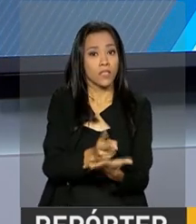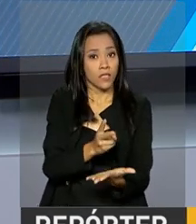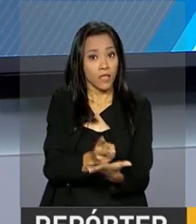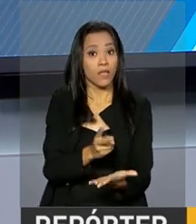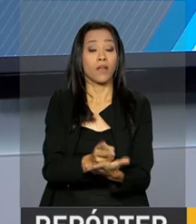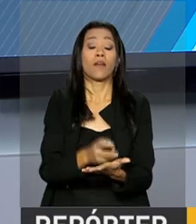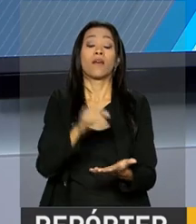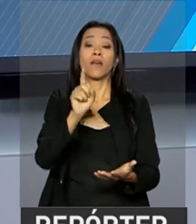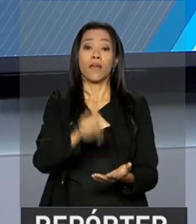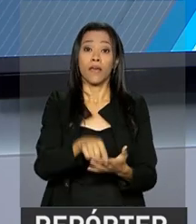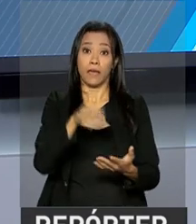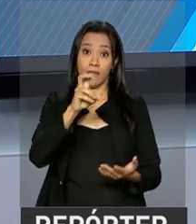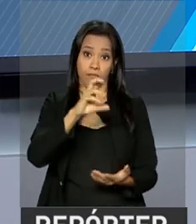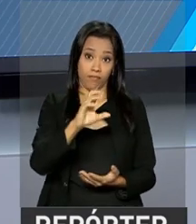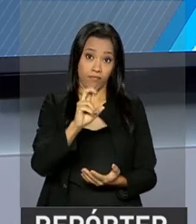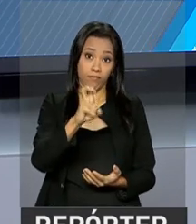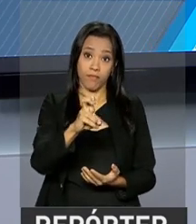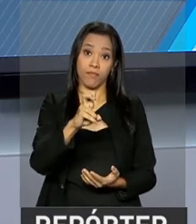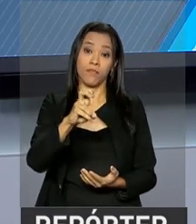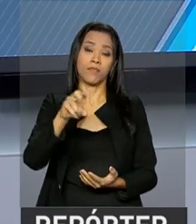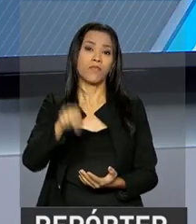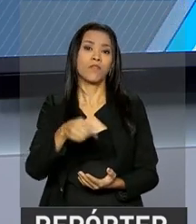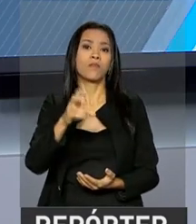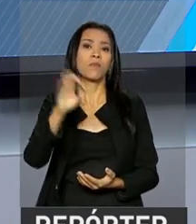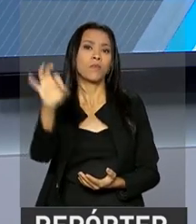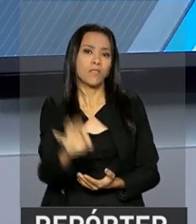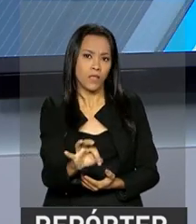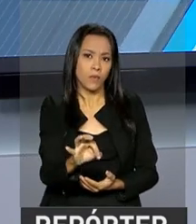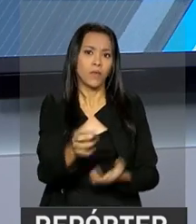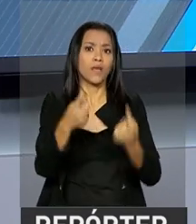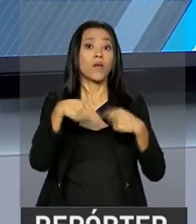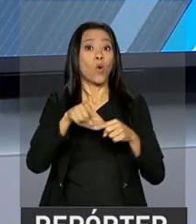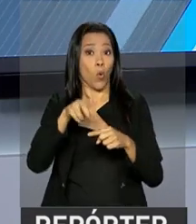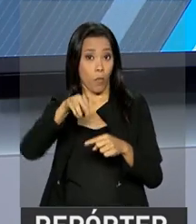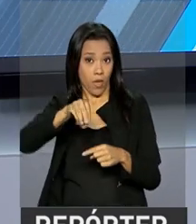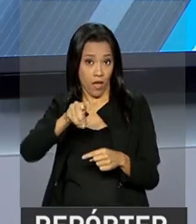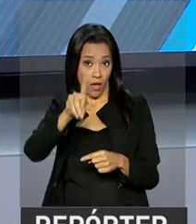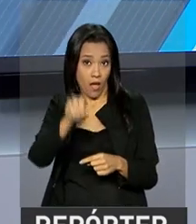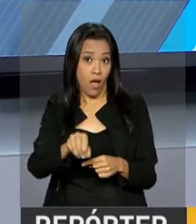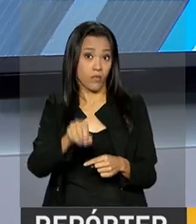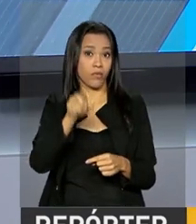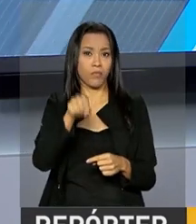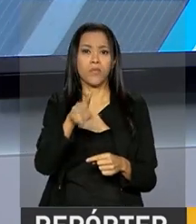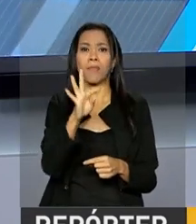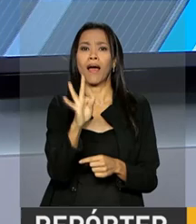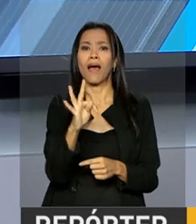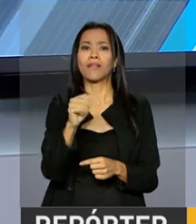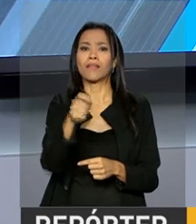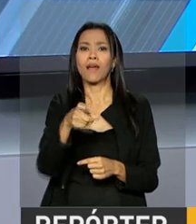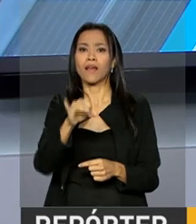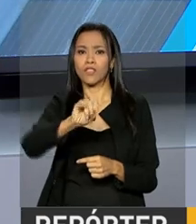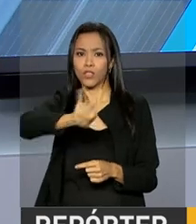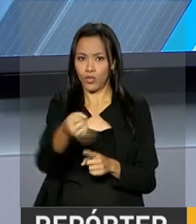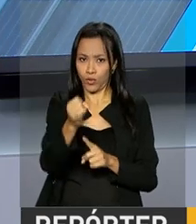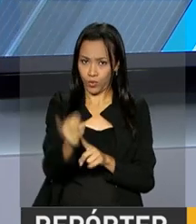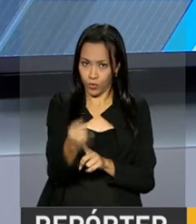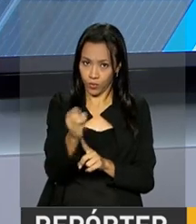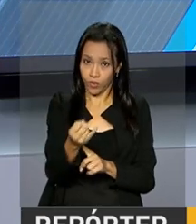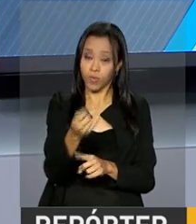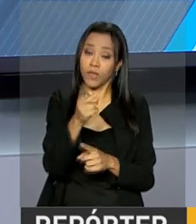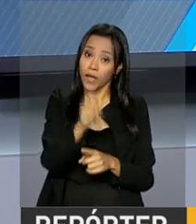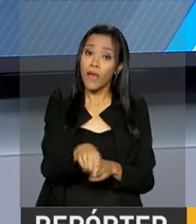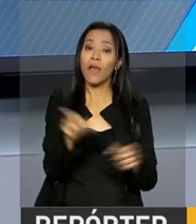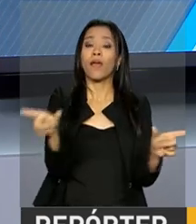cento o mercado financeiro não alterou também a previsão para a taxa básica de juros da economia a selic